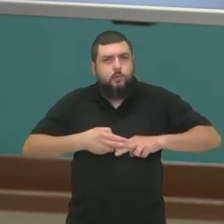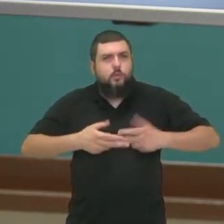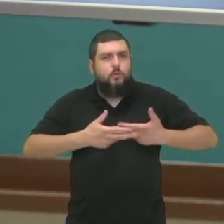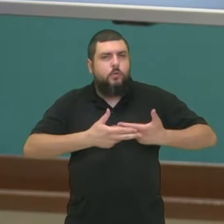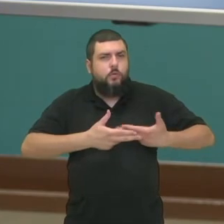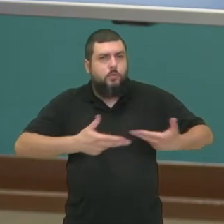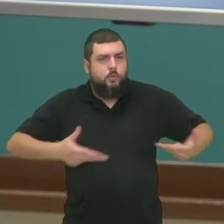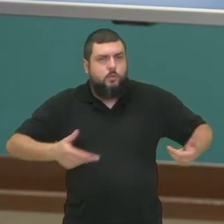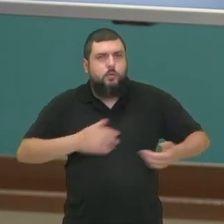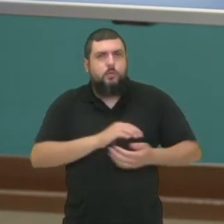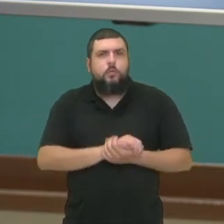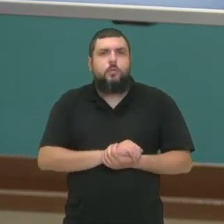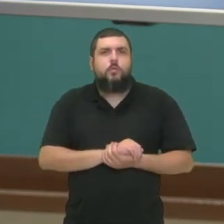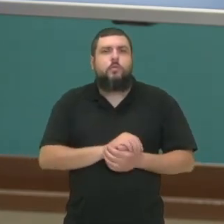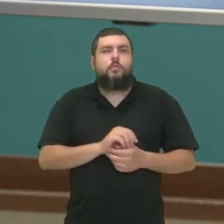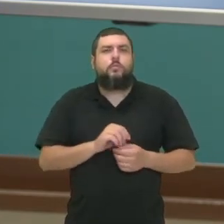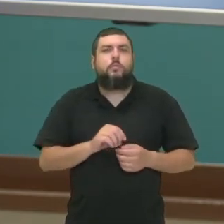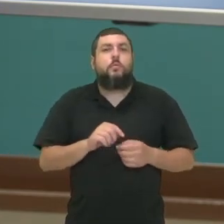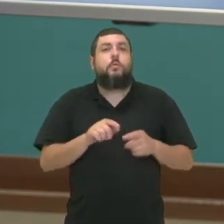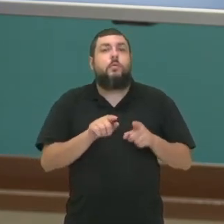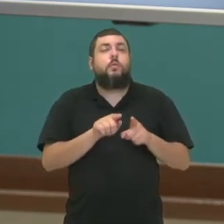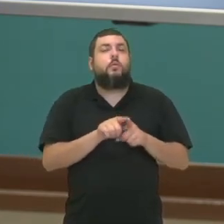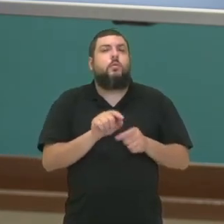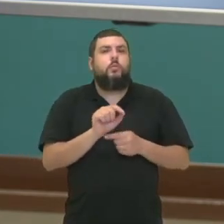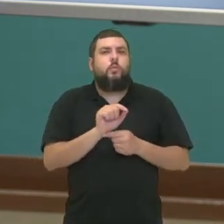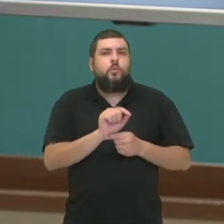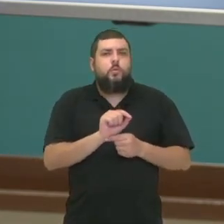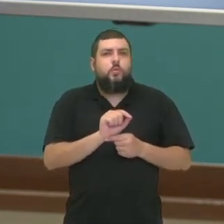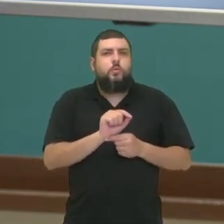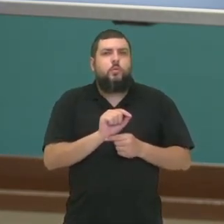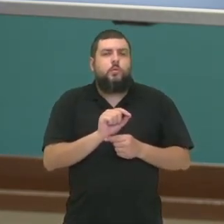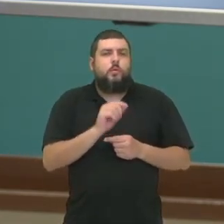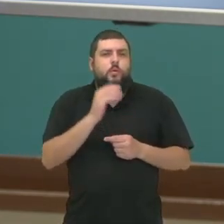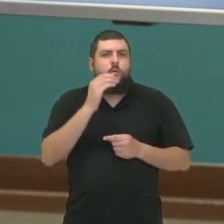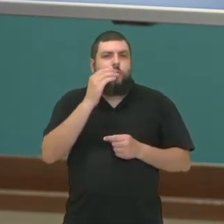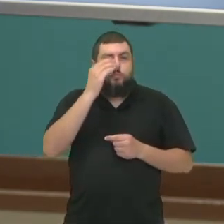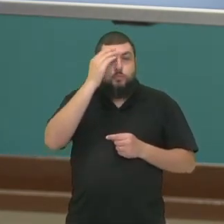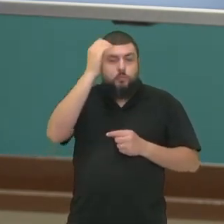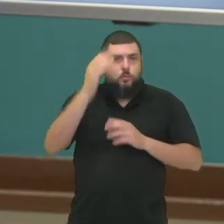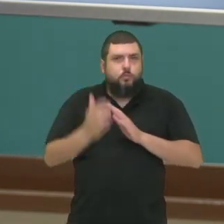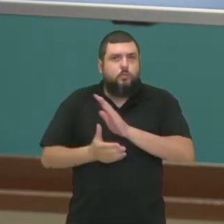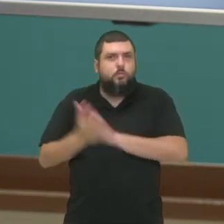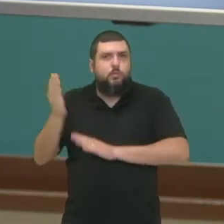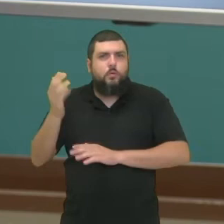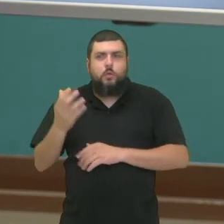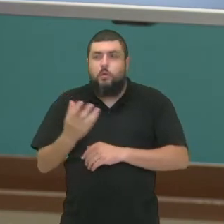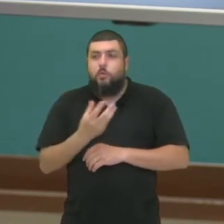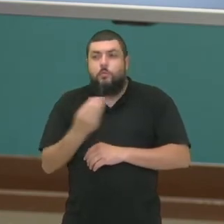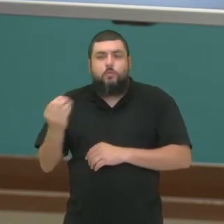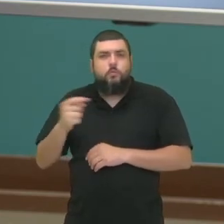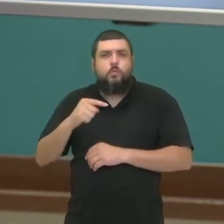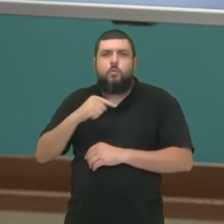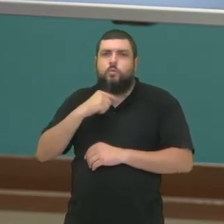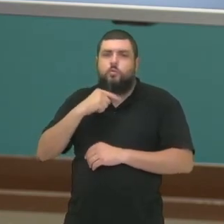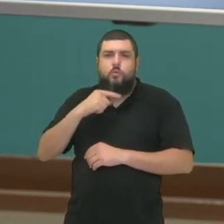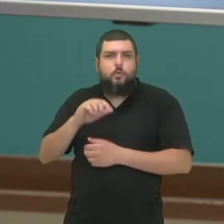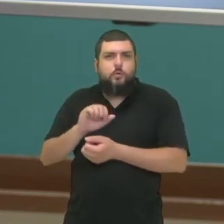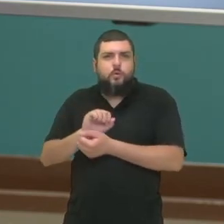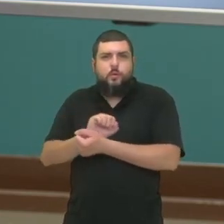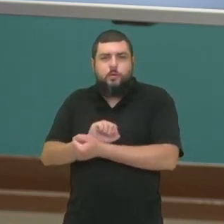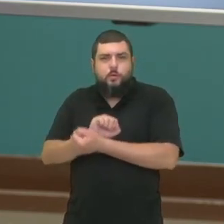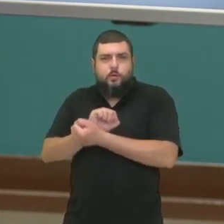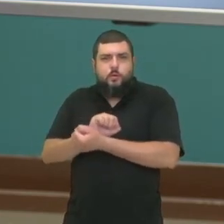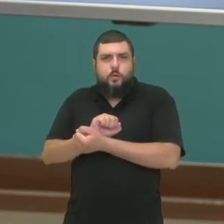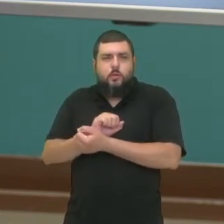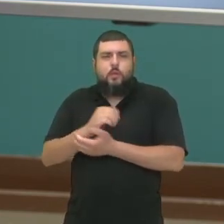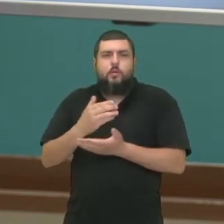e ficou muito famosa essa fuga. Muitas pessoas que também não eram escravizadas começaram a aderir ao